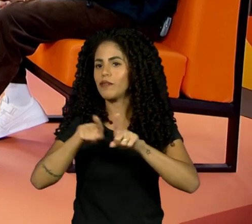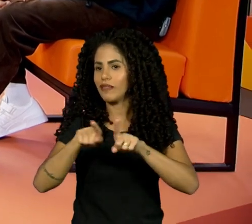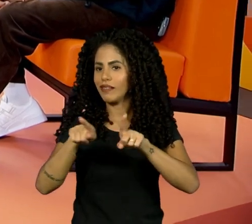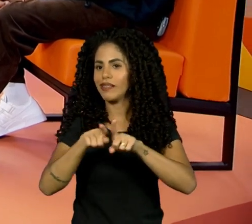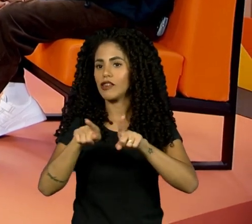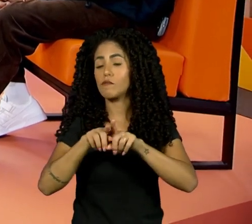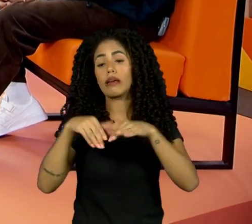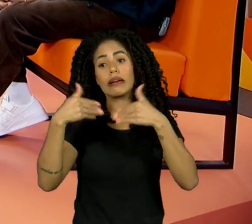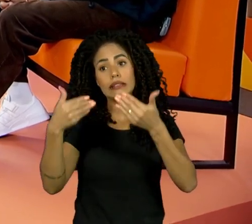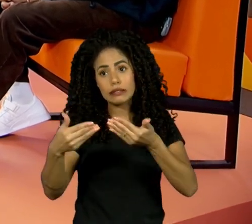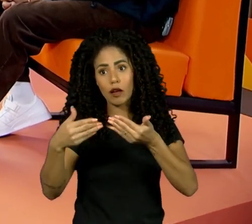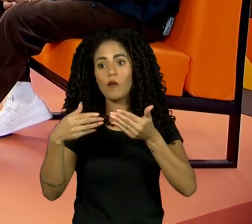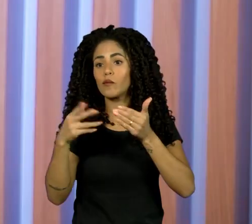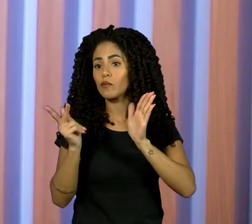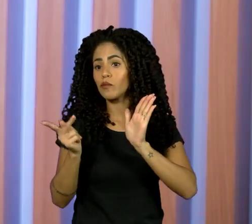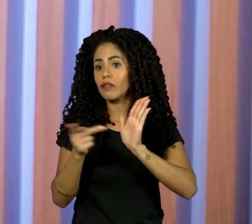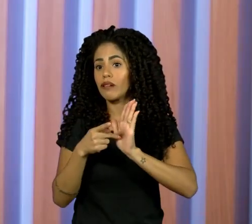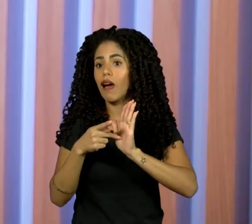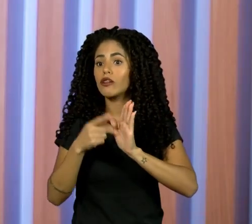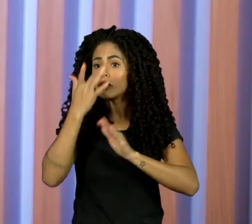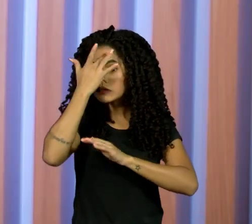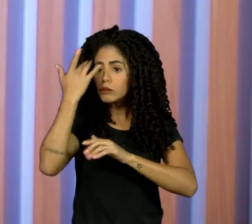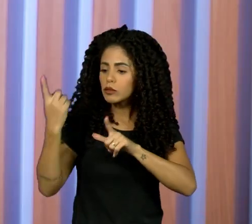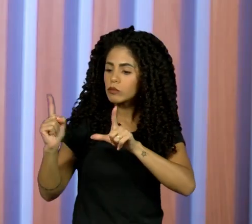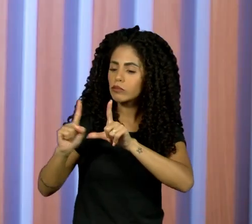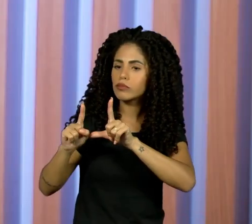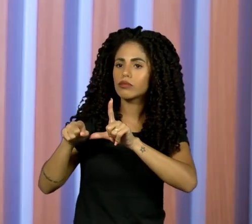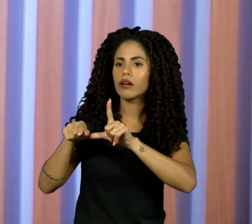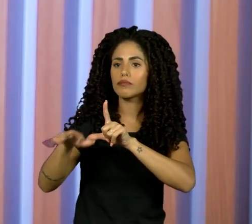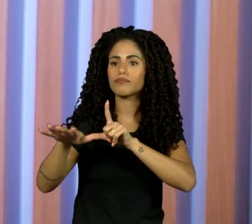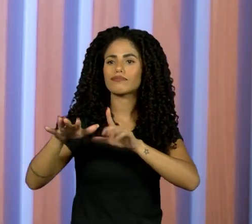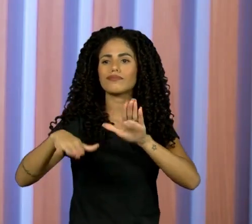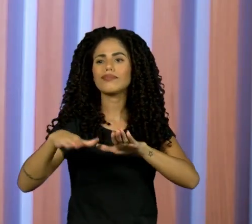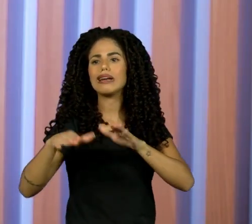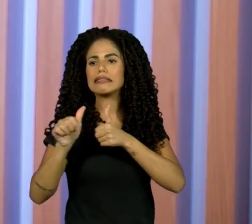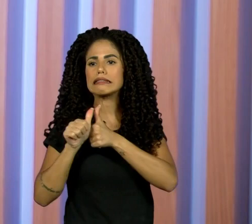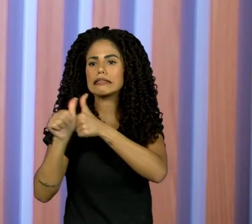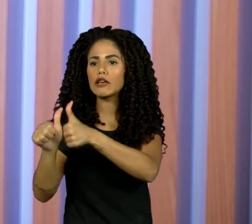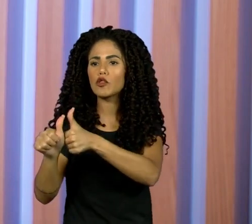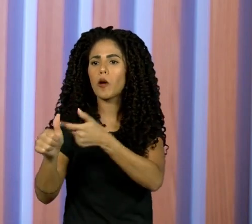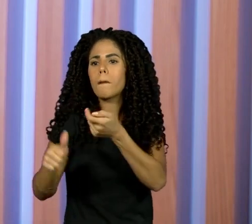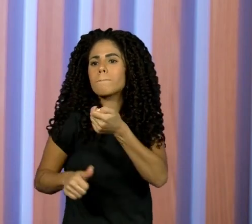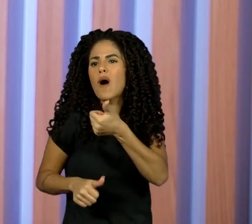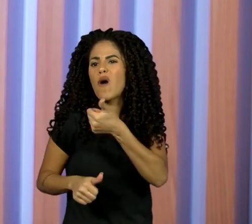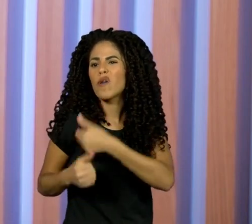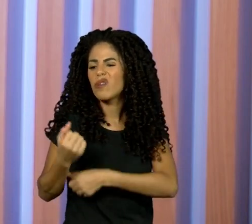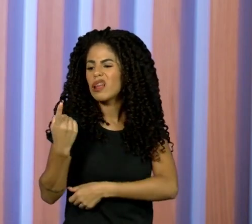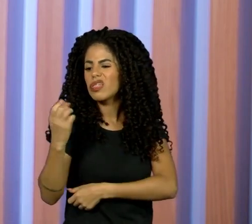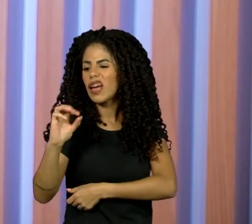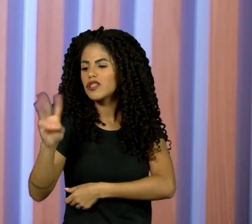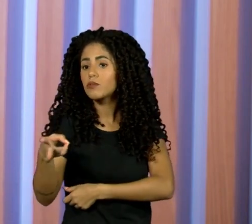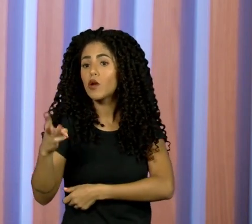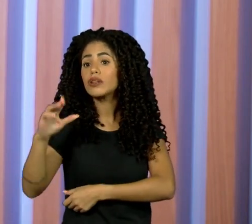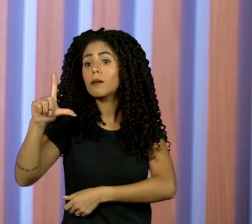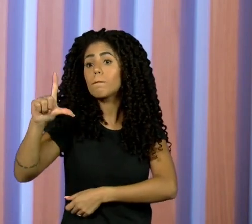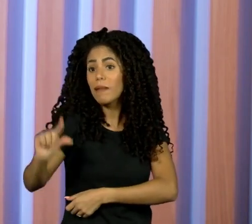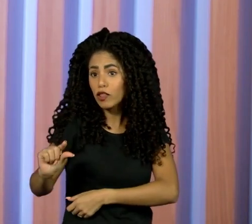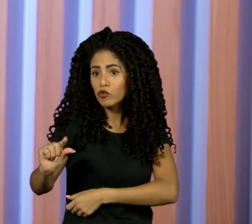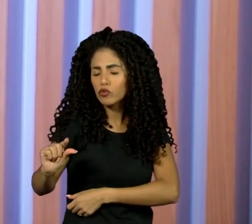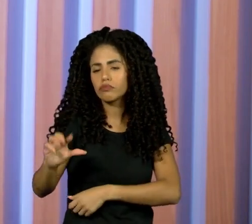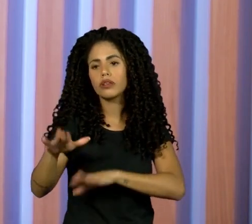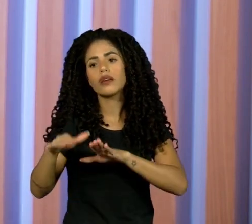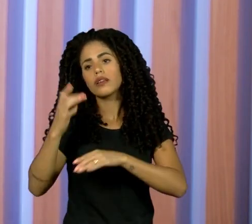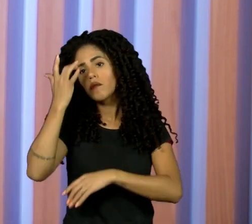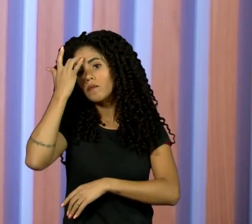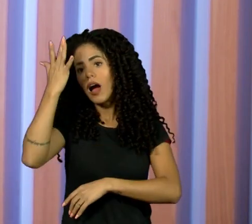aí, até complementando a outra pergunta, os influenciadores com menos seguidores, né, que não têm 10 milhões de seguidores, mas têm menos, eles têm uma facilidade